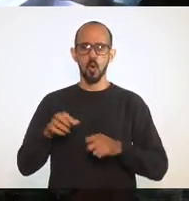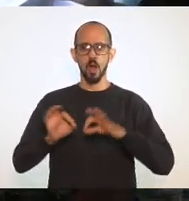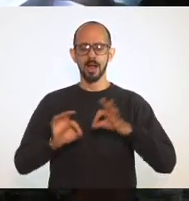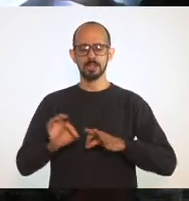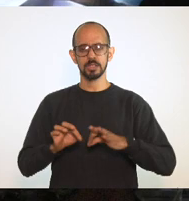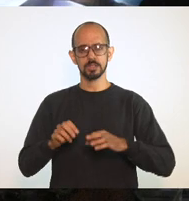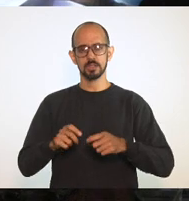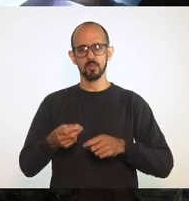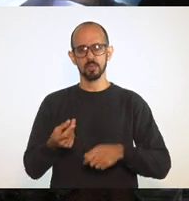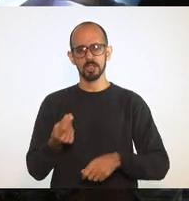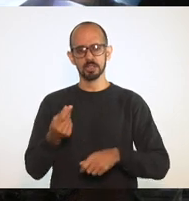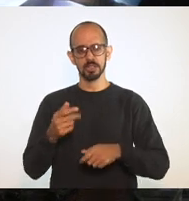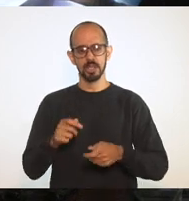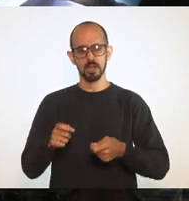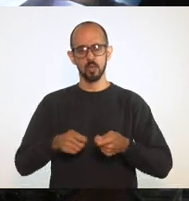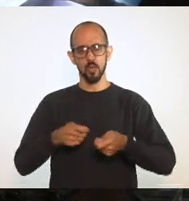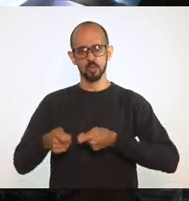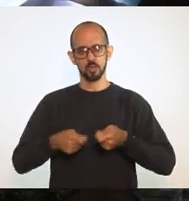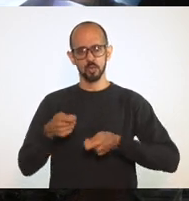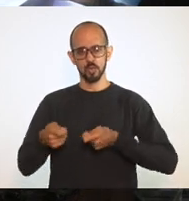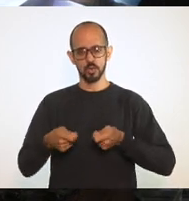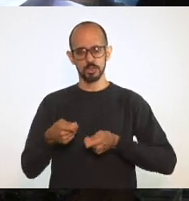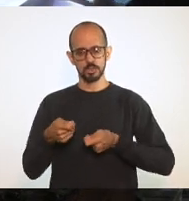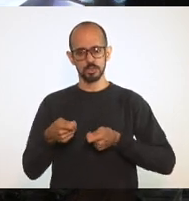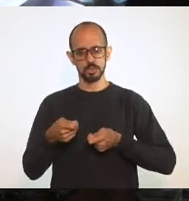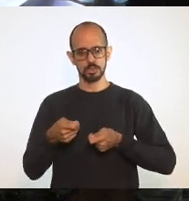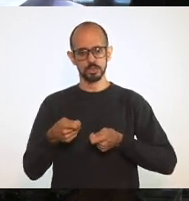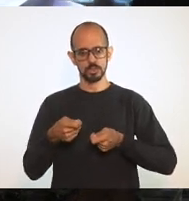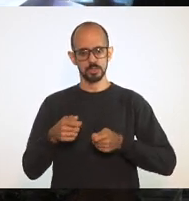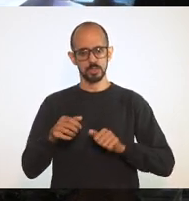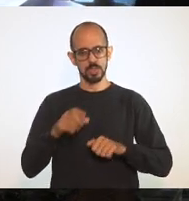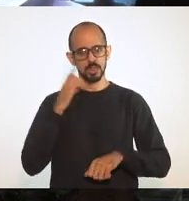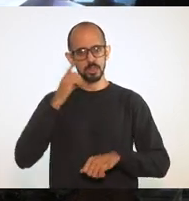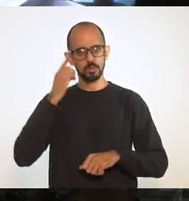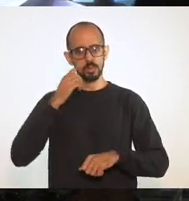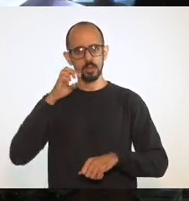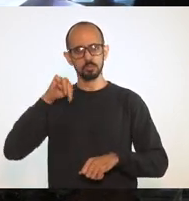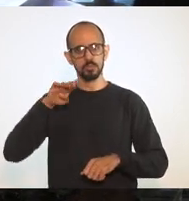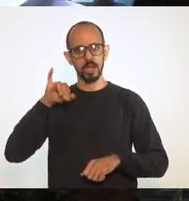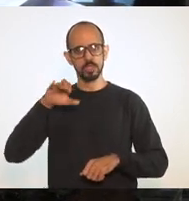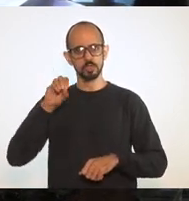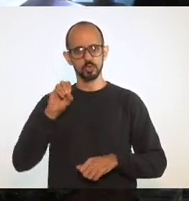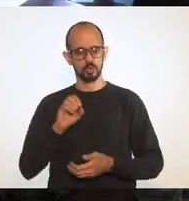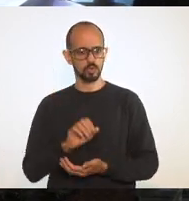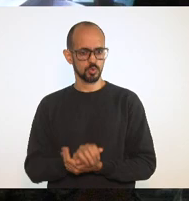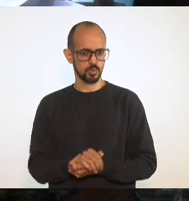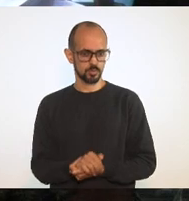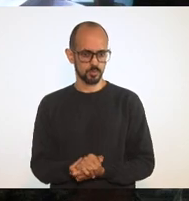Controle. Para emitir parecer pela Comissão de Constituição e Justiça, deputado Márcio Pacheco.